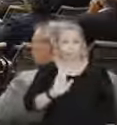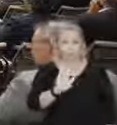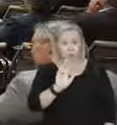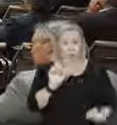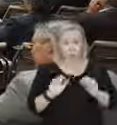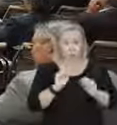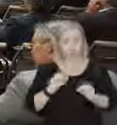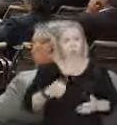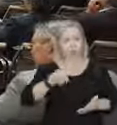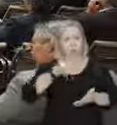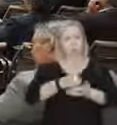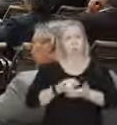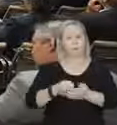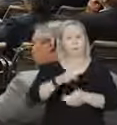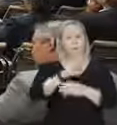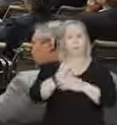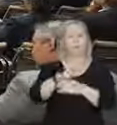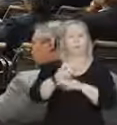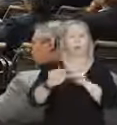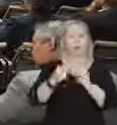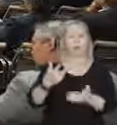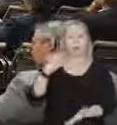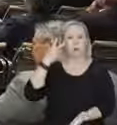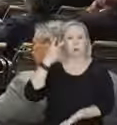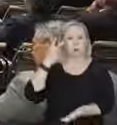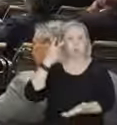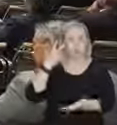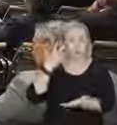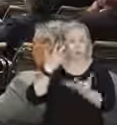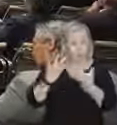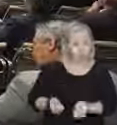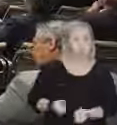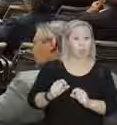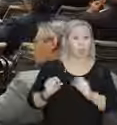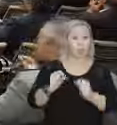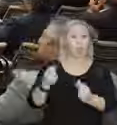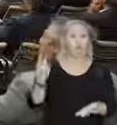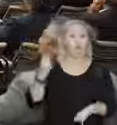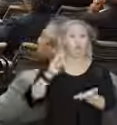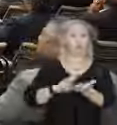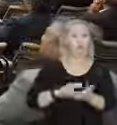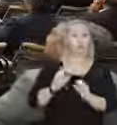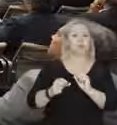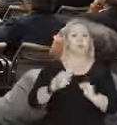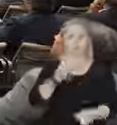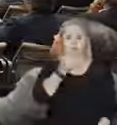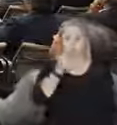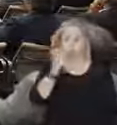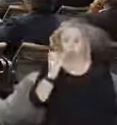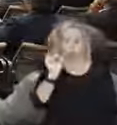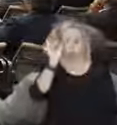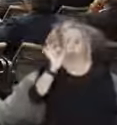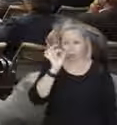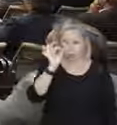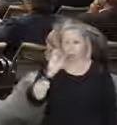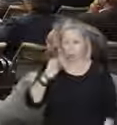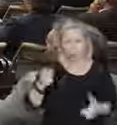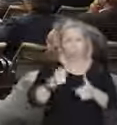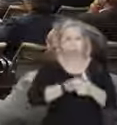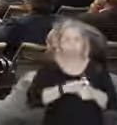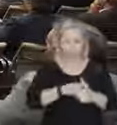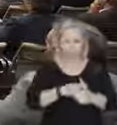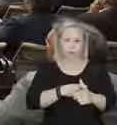quando assumiu era 60% a dívida sobre o PIB, quando transmitiu o governo 40%, aliás, para ser